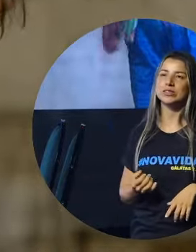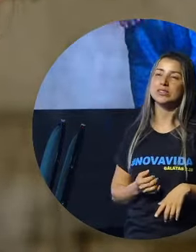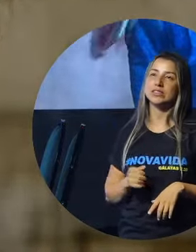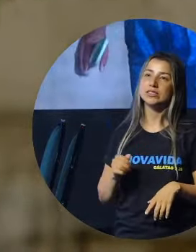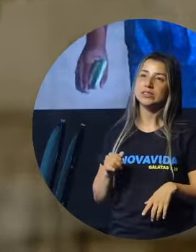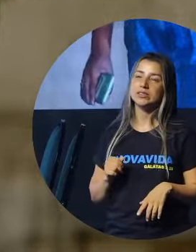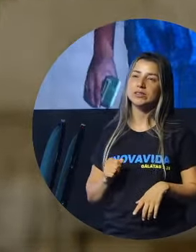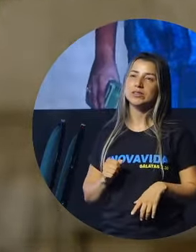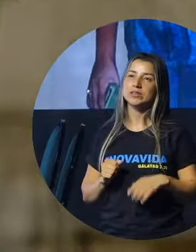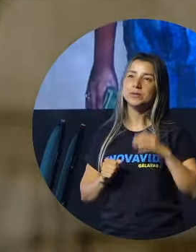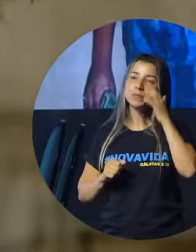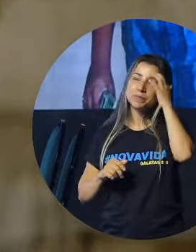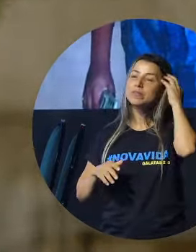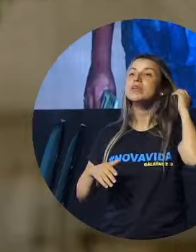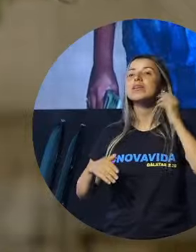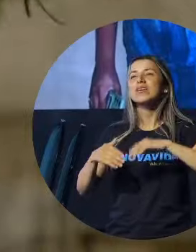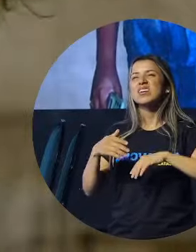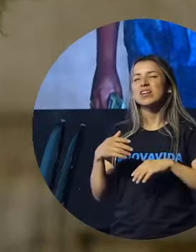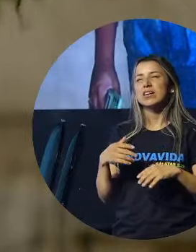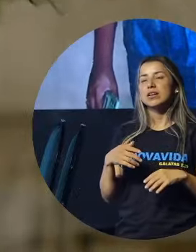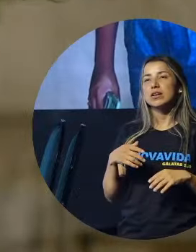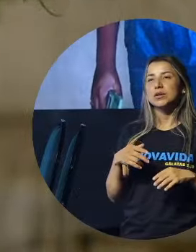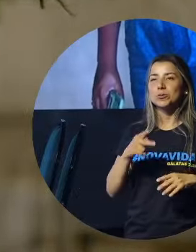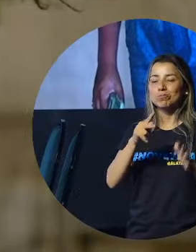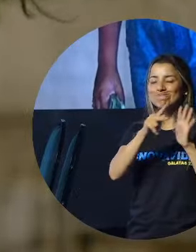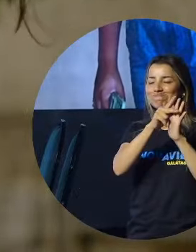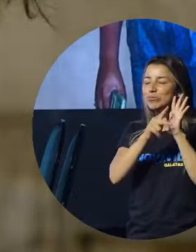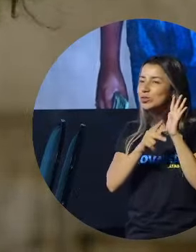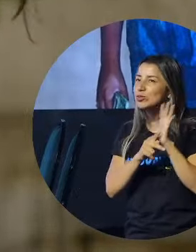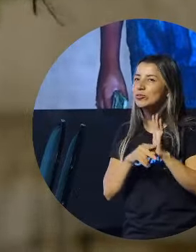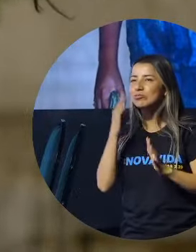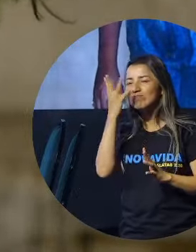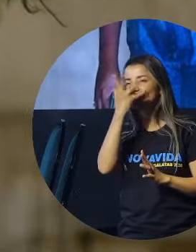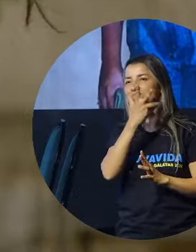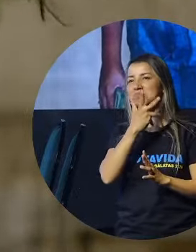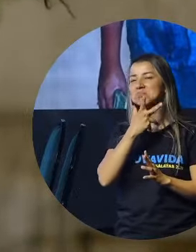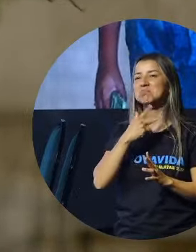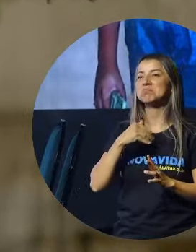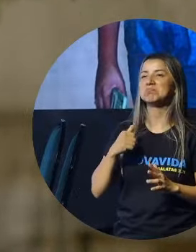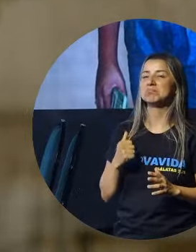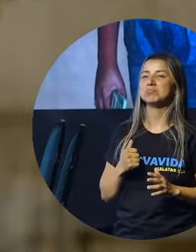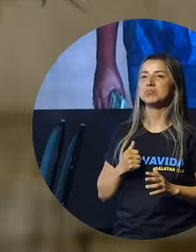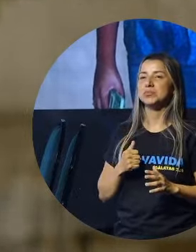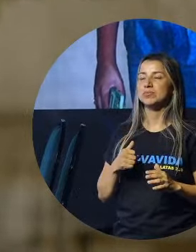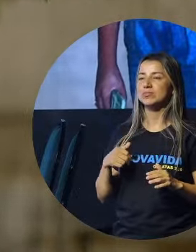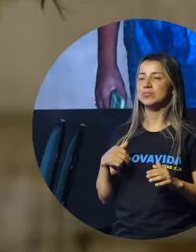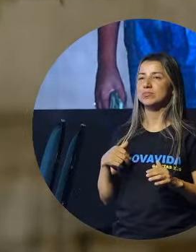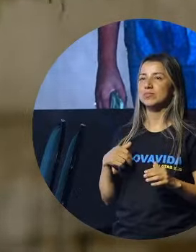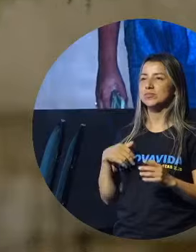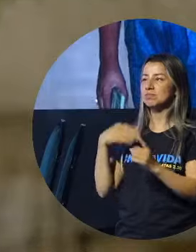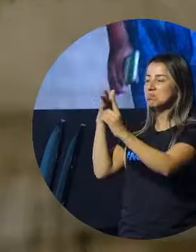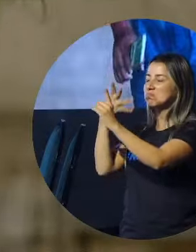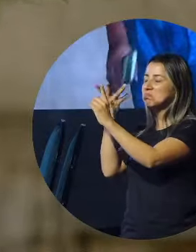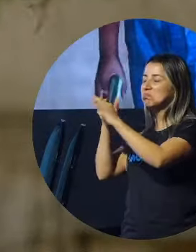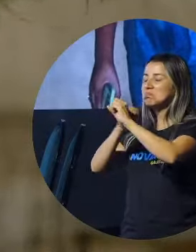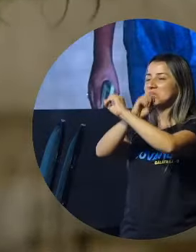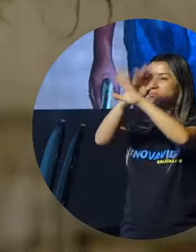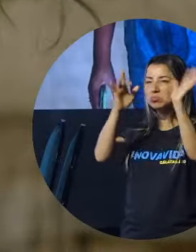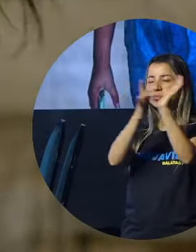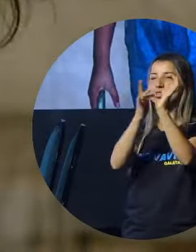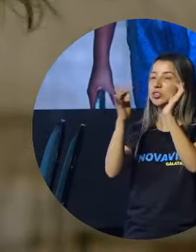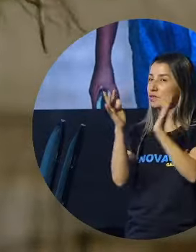A Vila poderia encerrar os seus trabalhos aqui, porque tudo valeu a pena para a honra e glória do nome de Jesus. Mas não